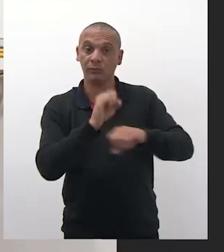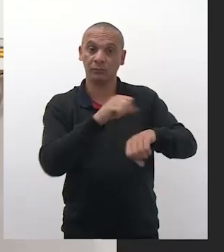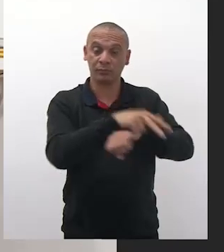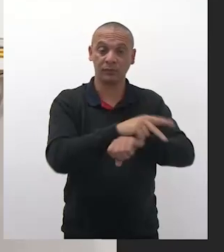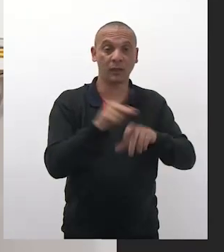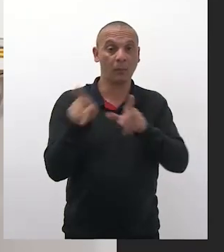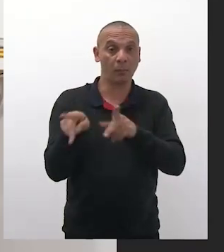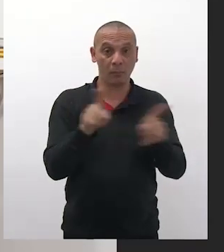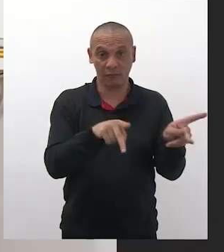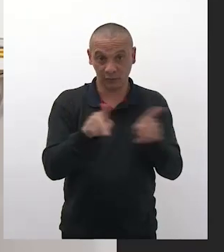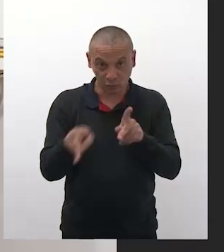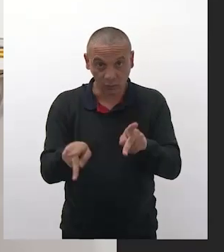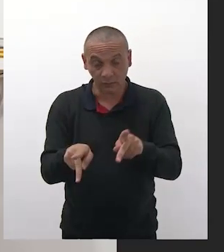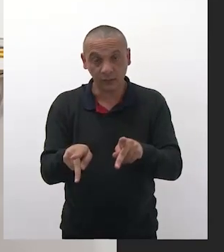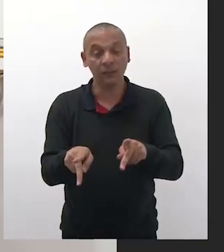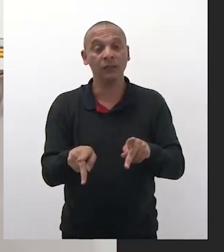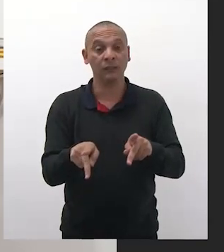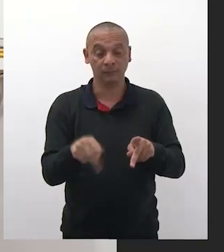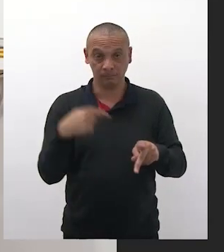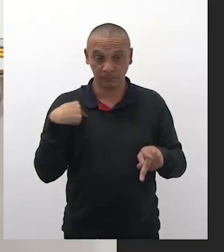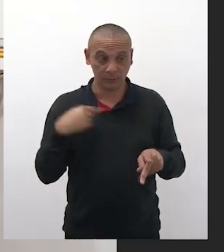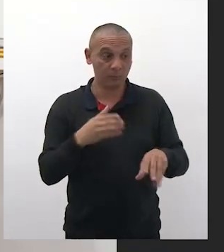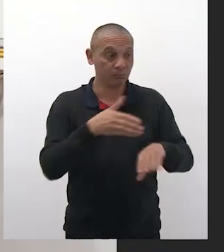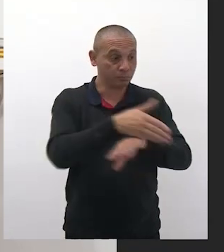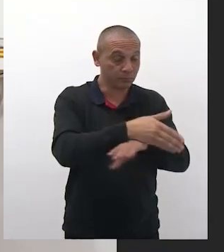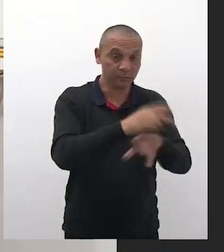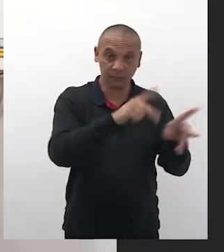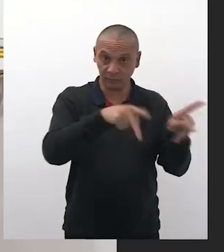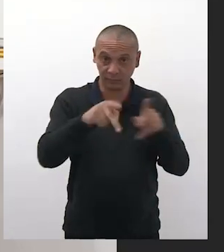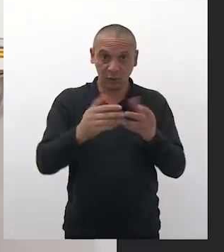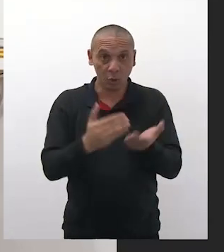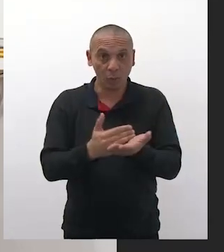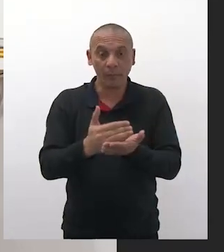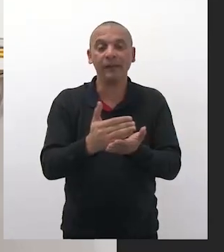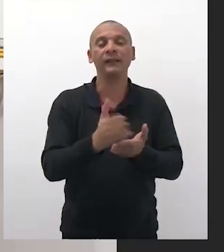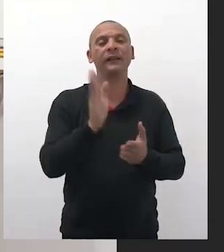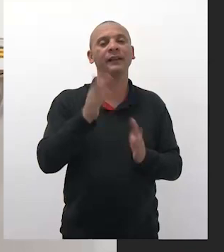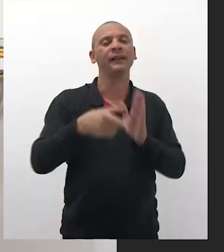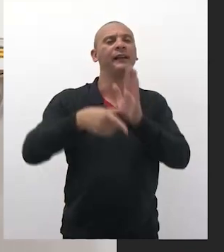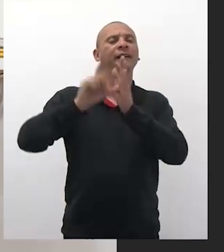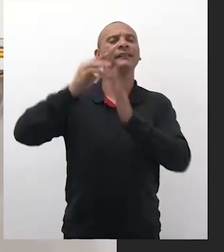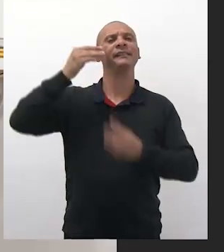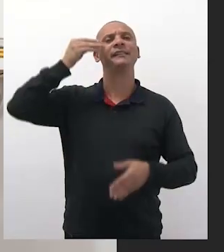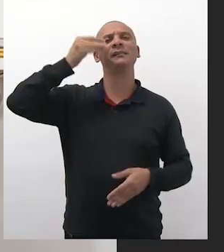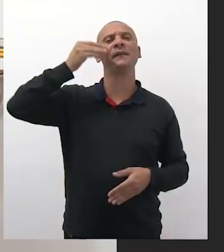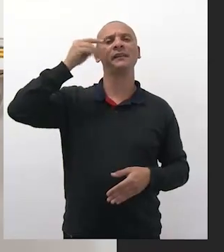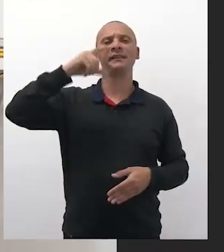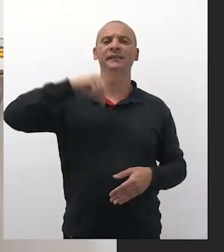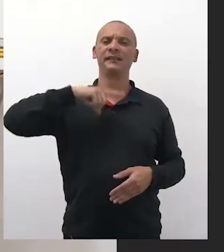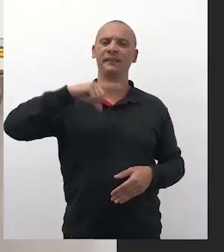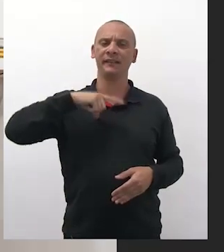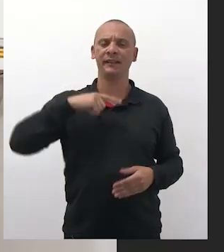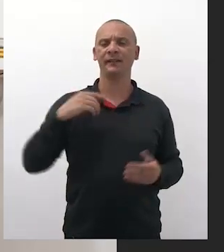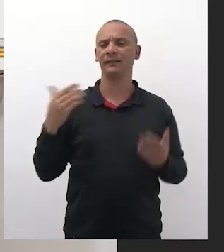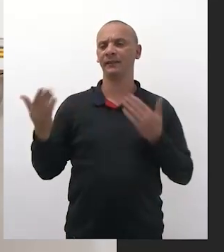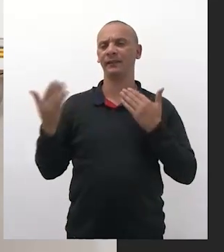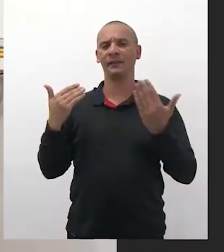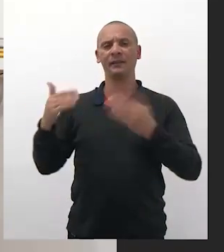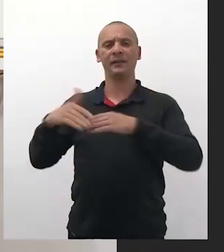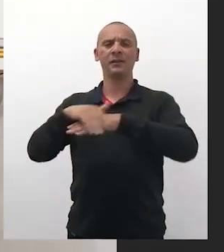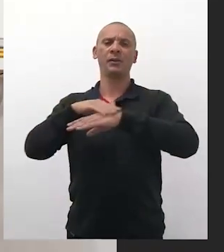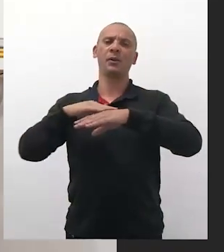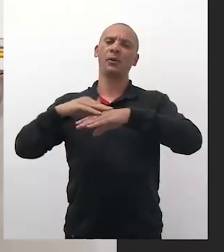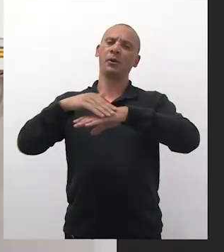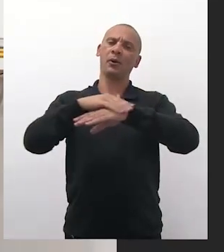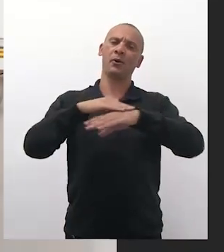para trabalhar como professora, assumir a minha sala de aula, eu já tinha uma experiência assim de conversar,